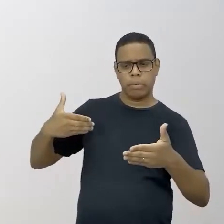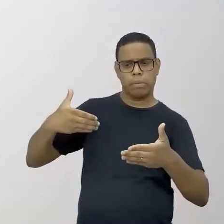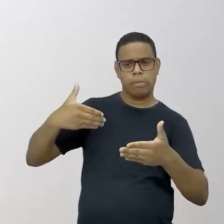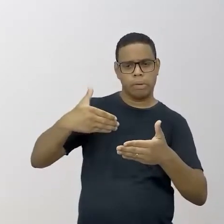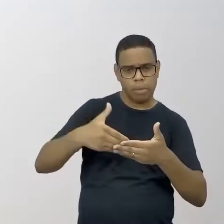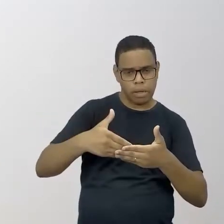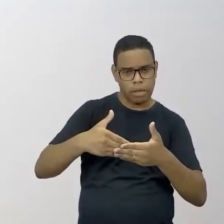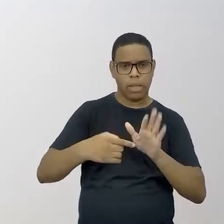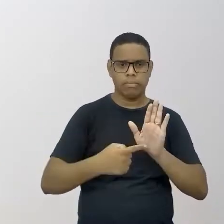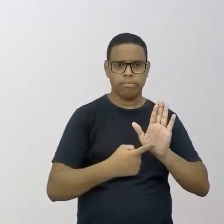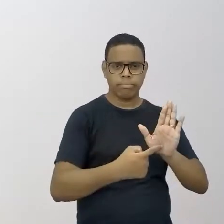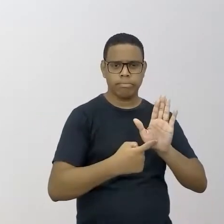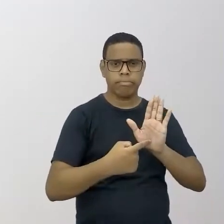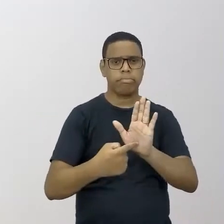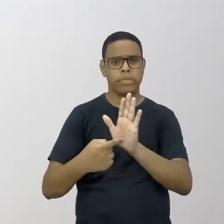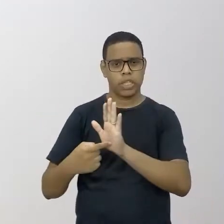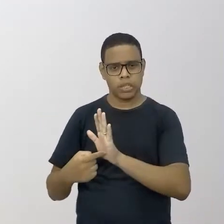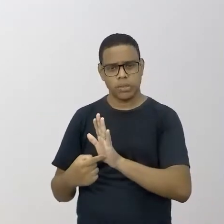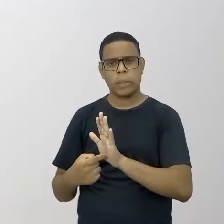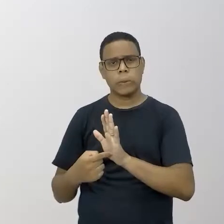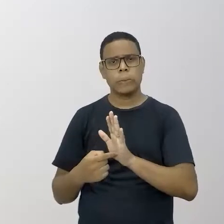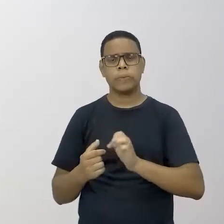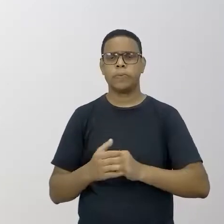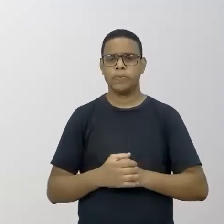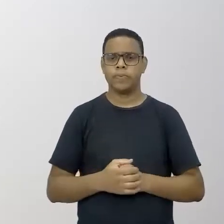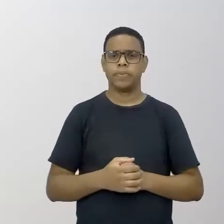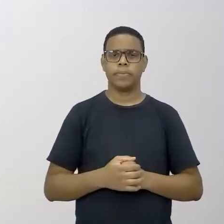essas manifestações elas foram muito